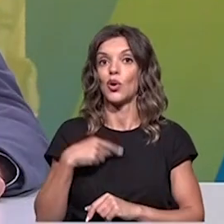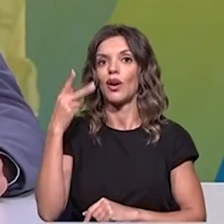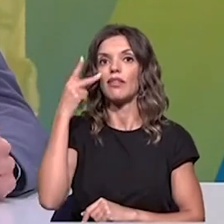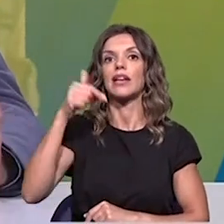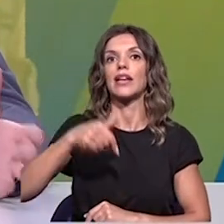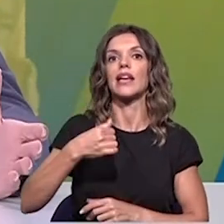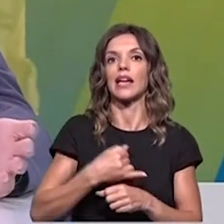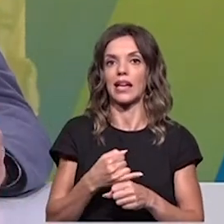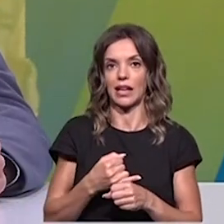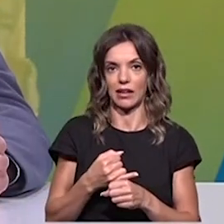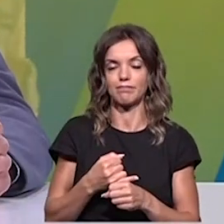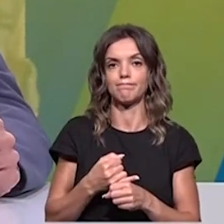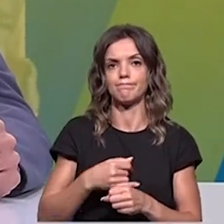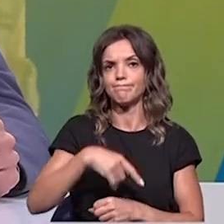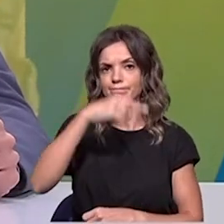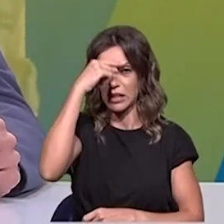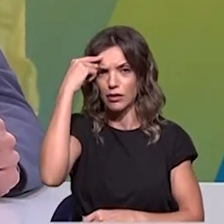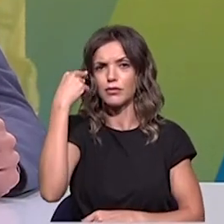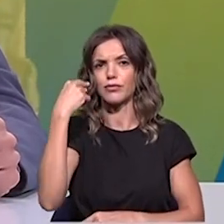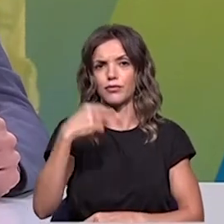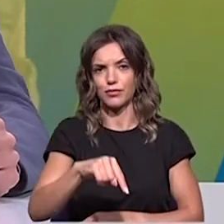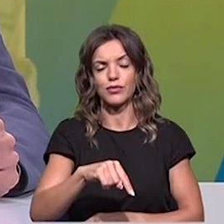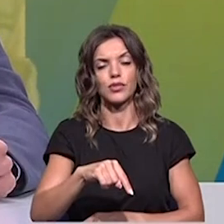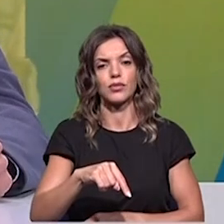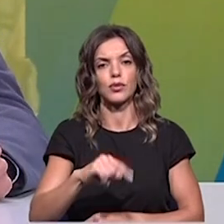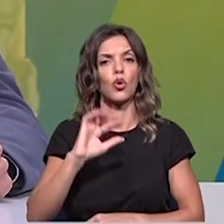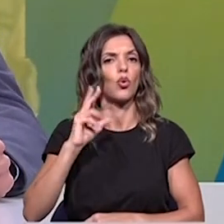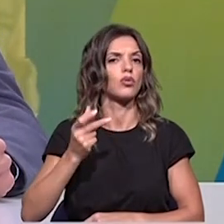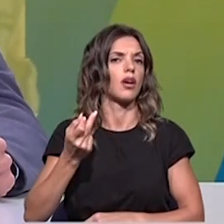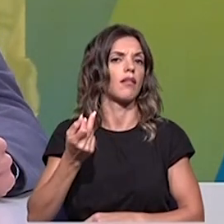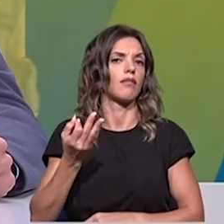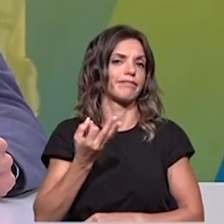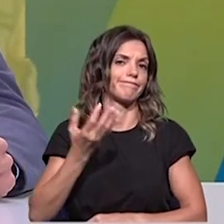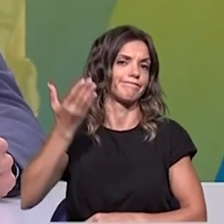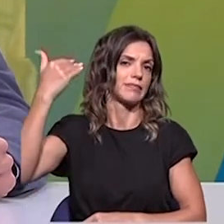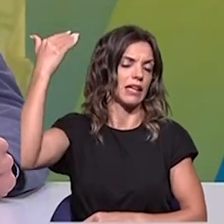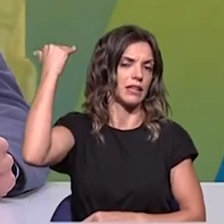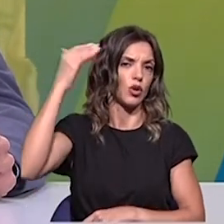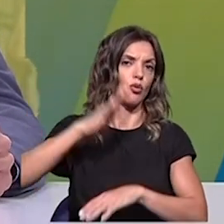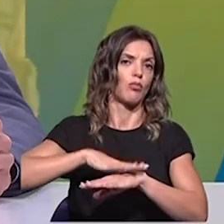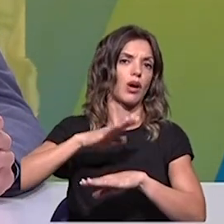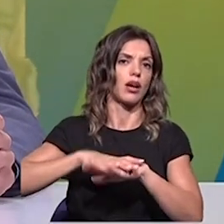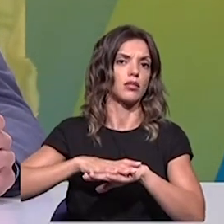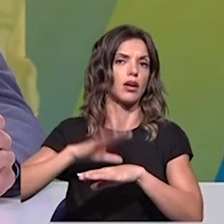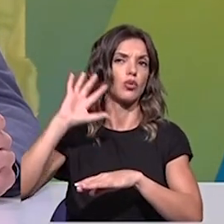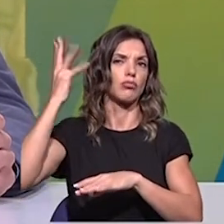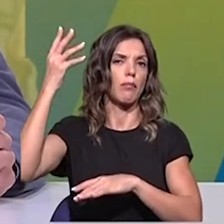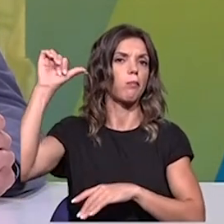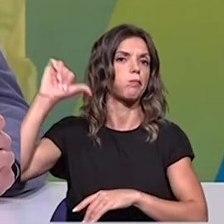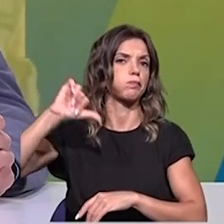nós sabemos as dificuldades que nós temos como ocorrendo no passado em que derivado ao modo tempo